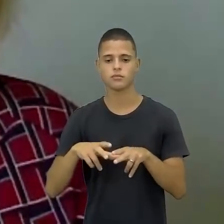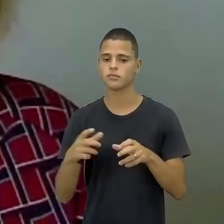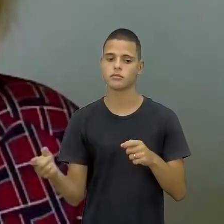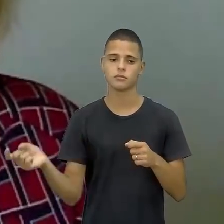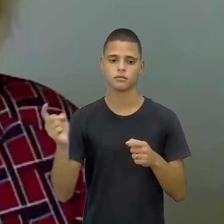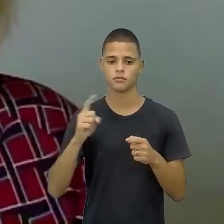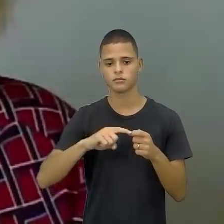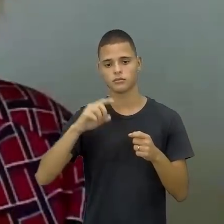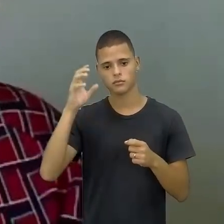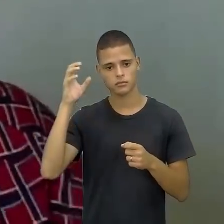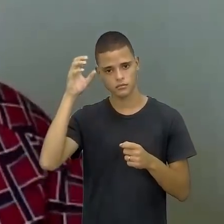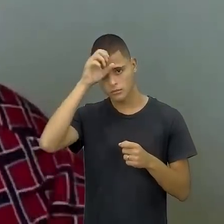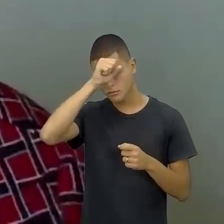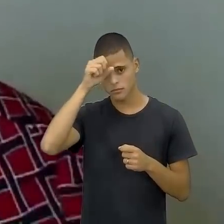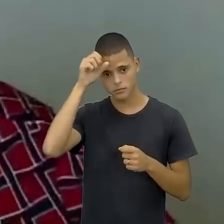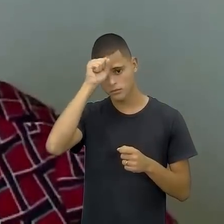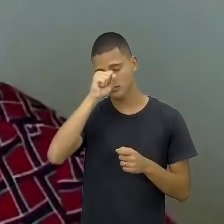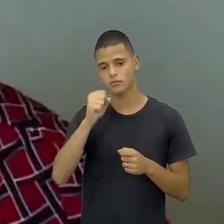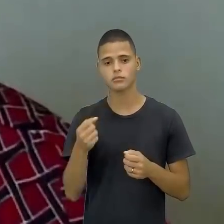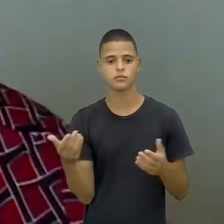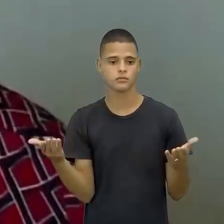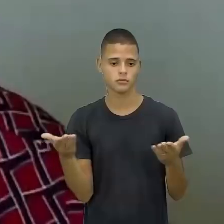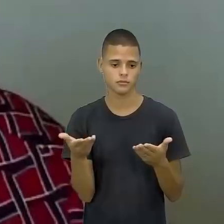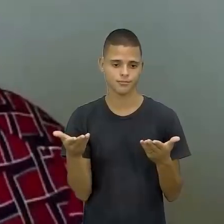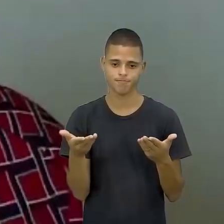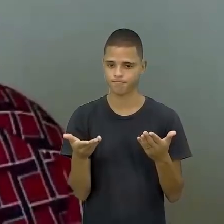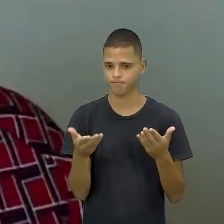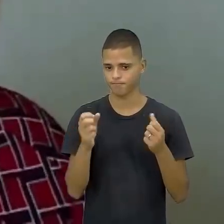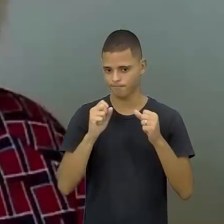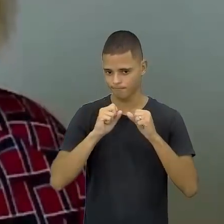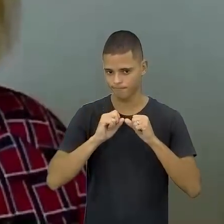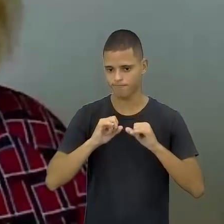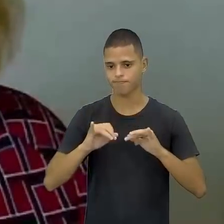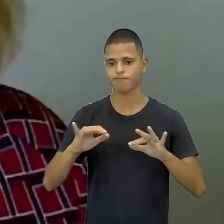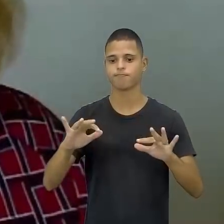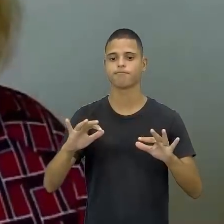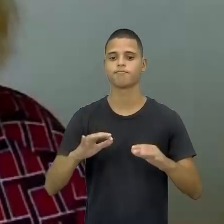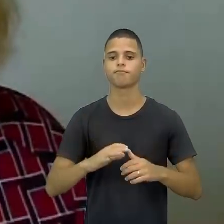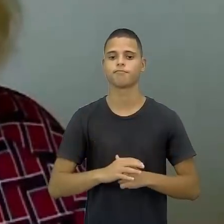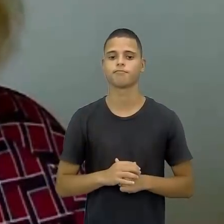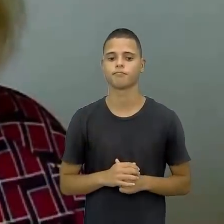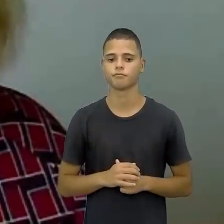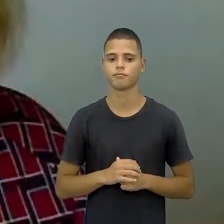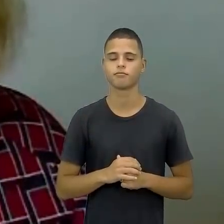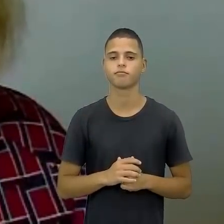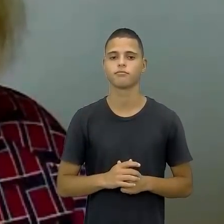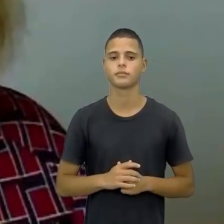das aprendizagens. Eu vou, então, agora compartilhar com vocês